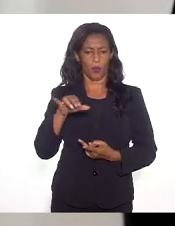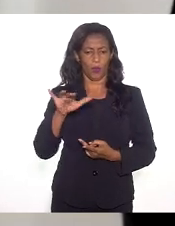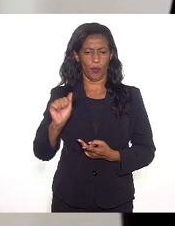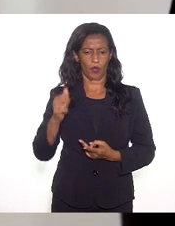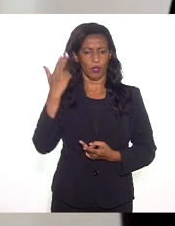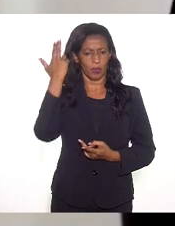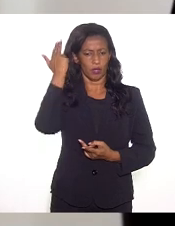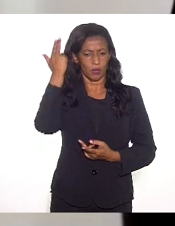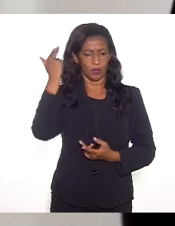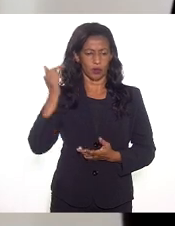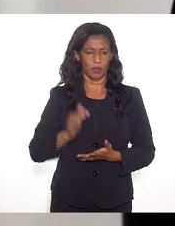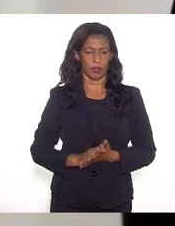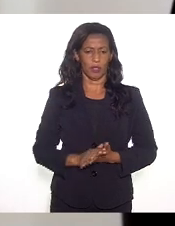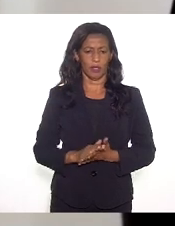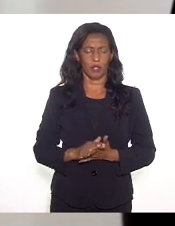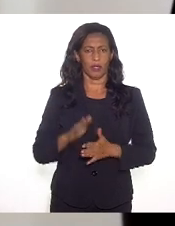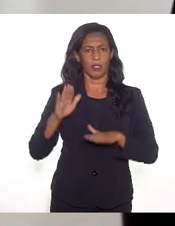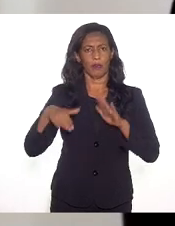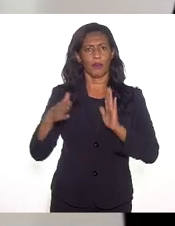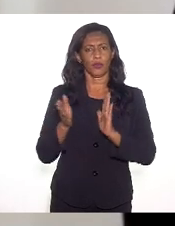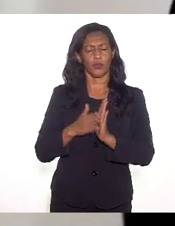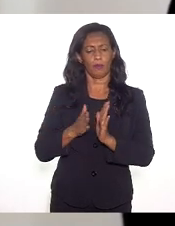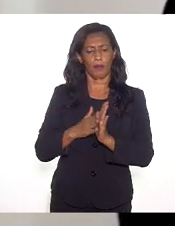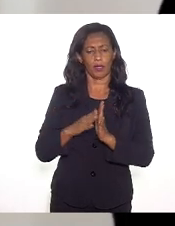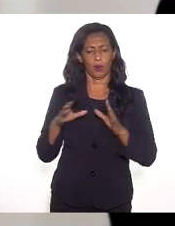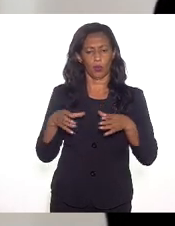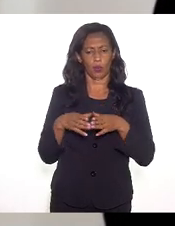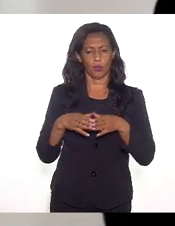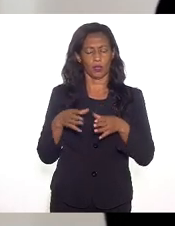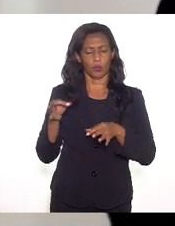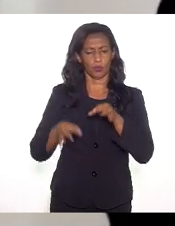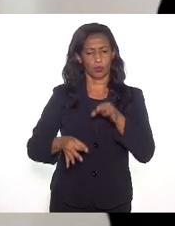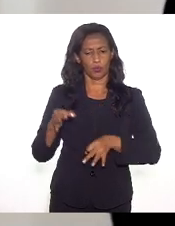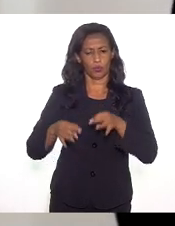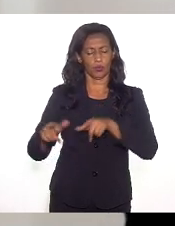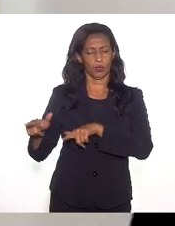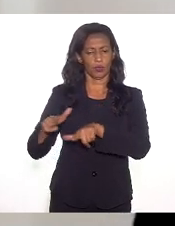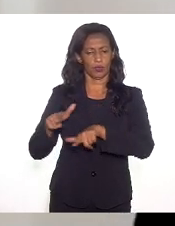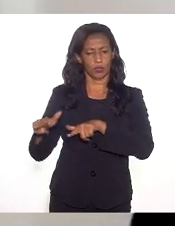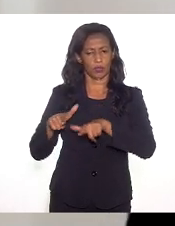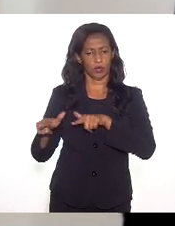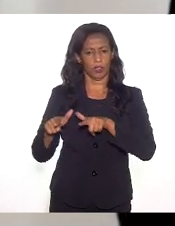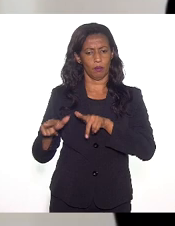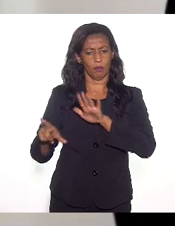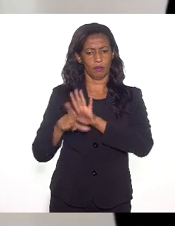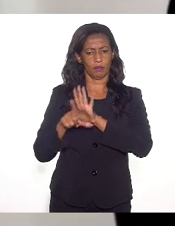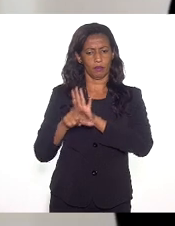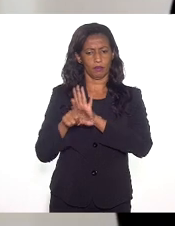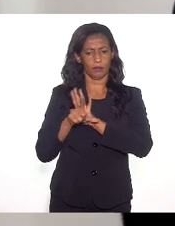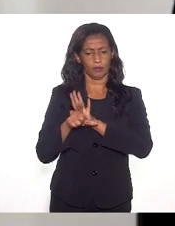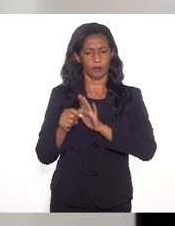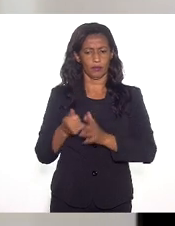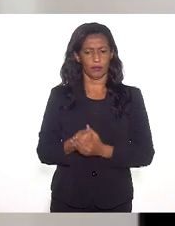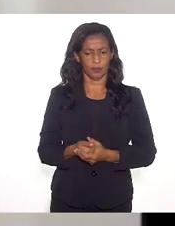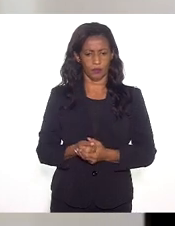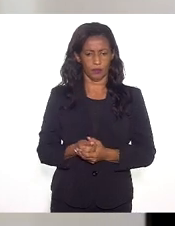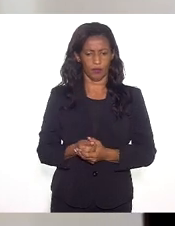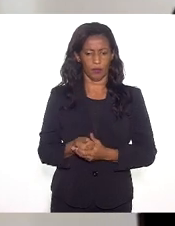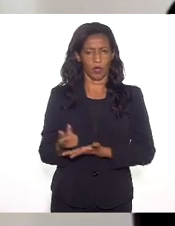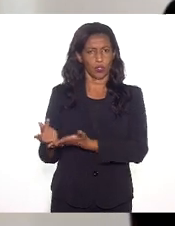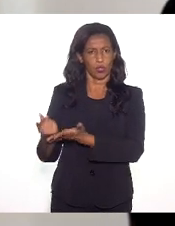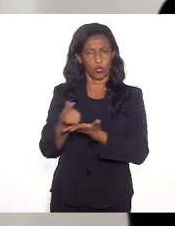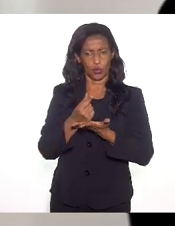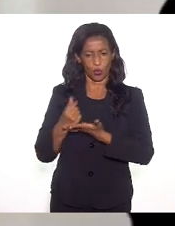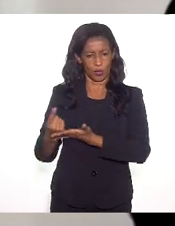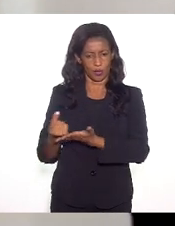Leomar Coelho. Pendente de pareceres das Comissões de Constituição e Justiça, de Saúde, de Trabalho, Legislação Social, Seguridade Social e de Orçamento,